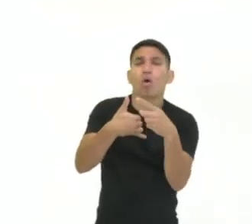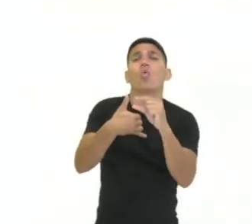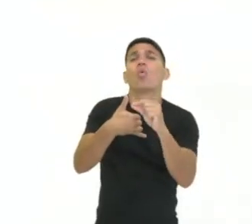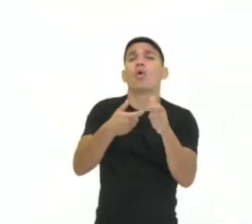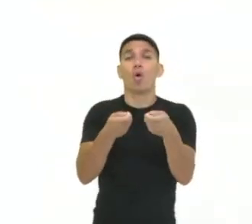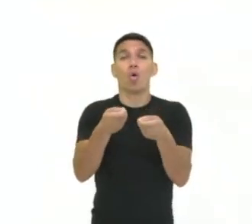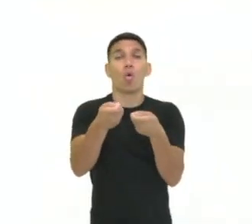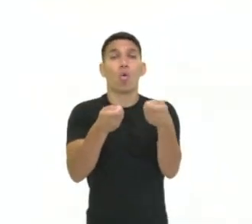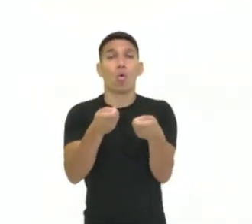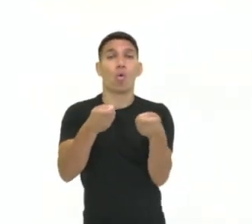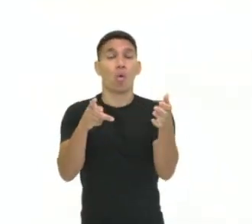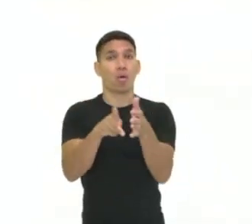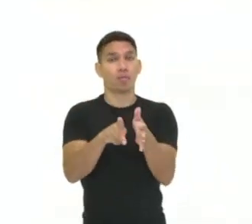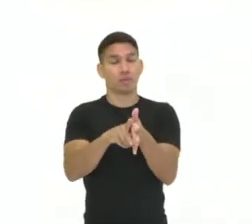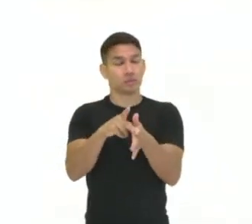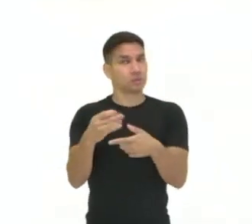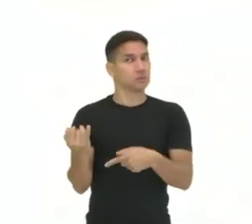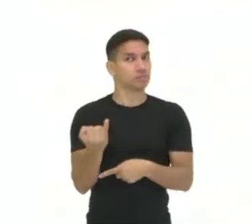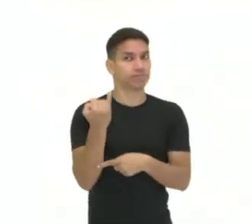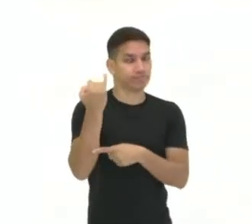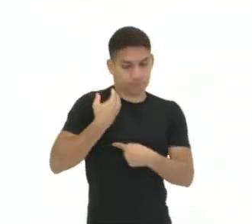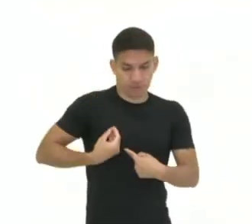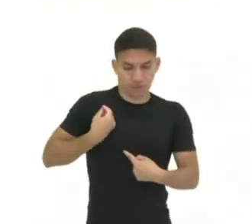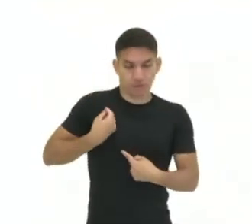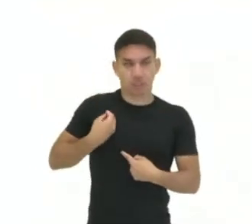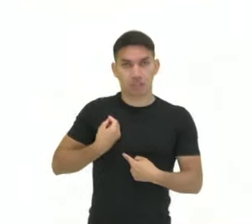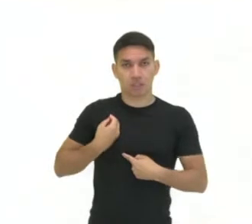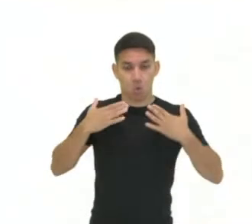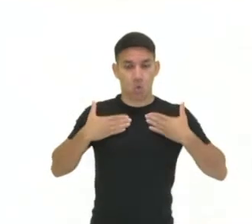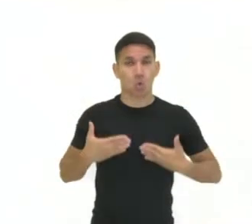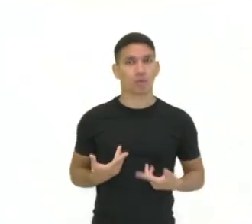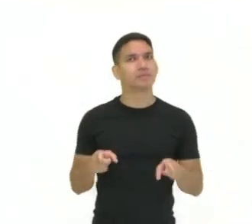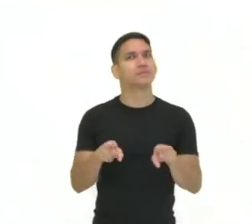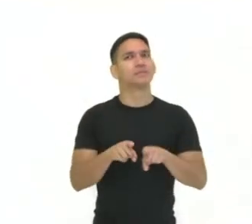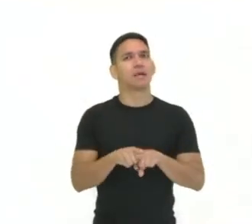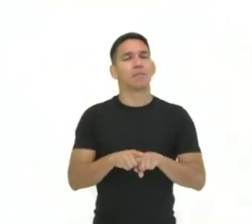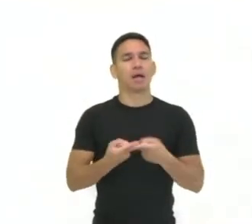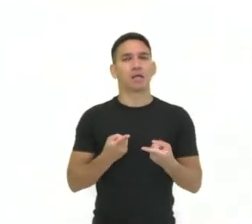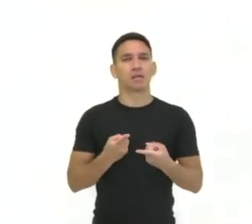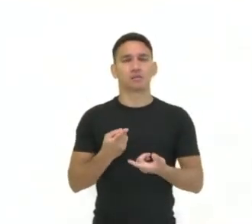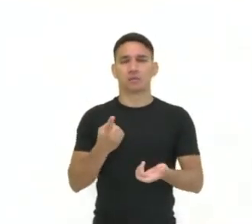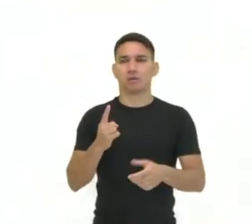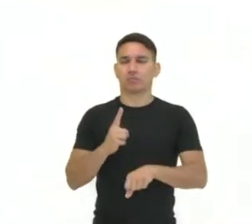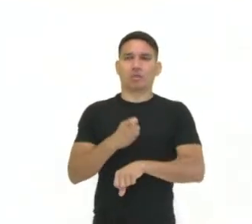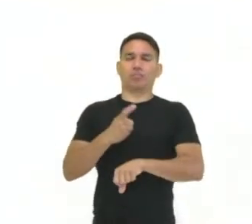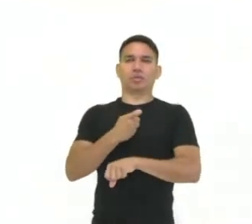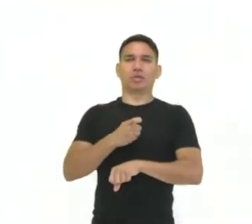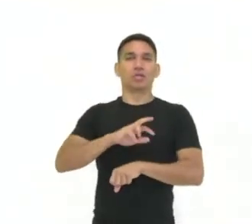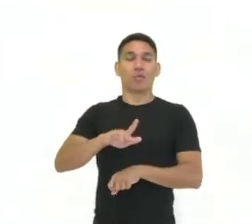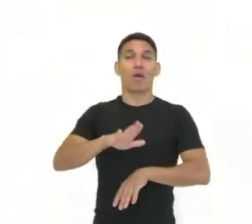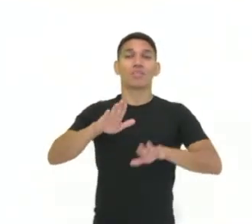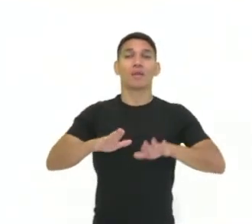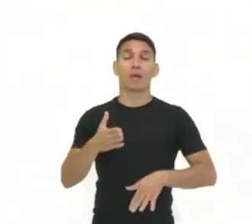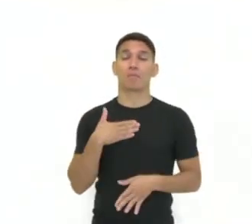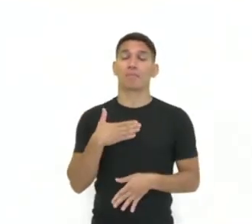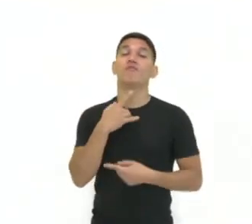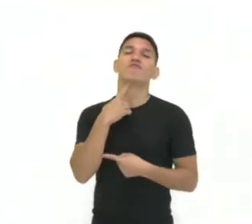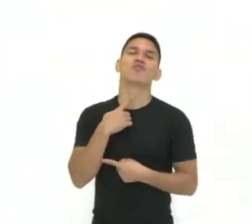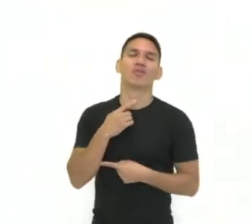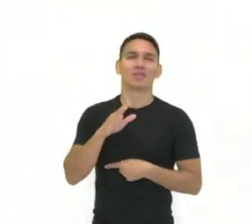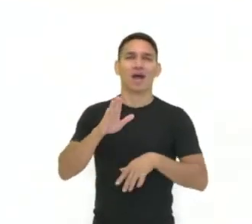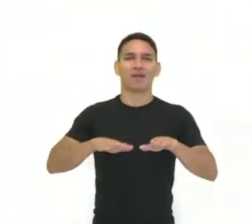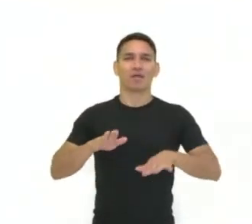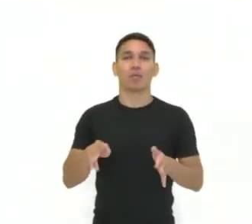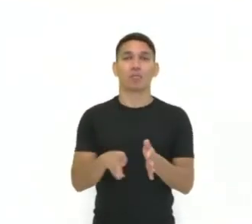As funções vitais do nosso corpo e involuntárias, movimentos que não dependem da minha vontade, como o controle